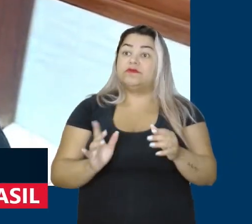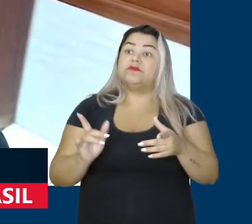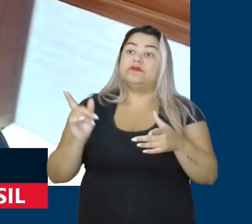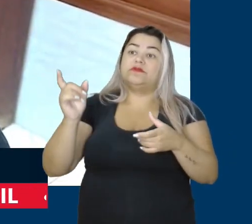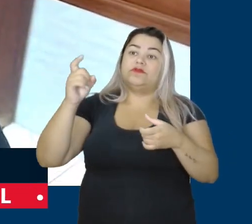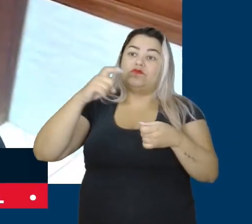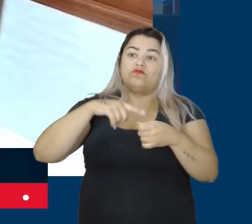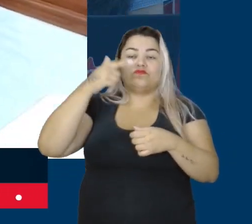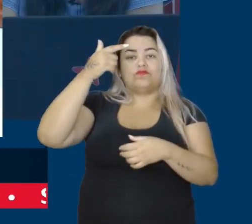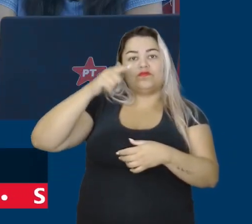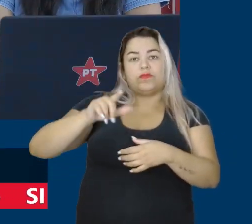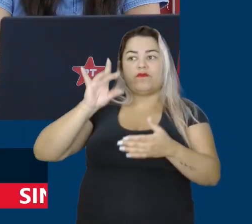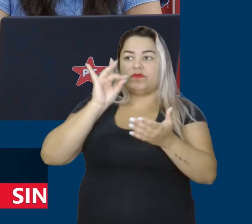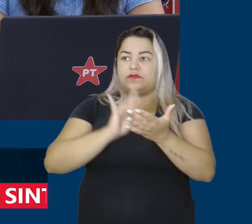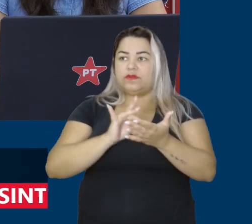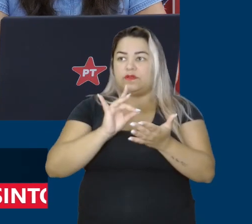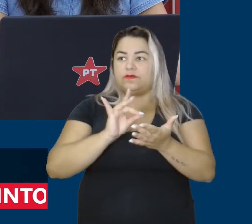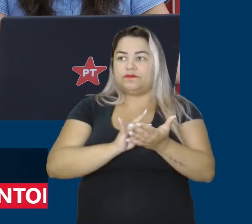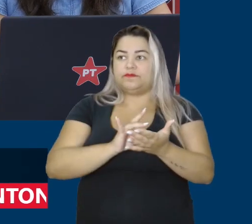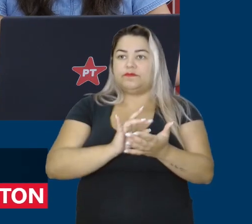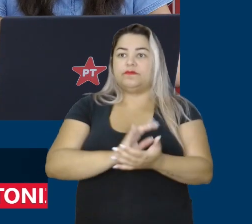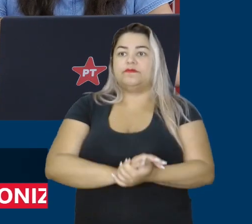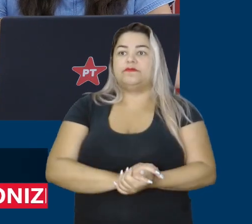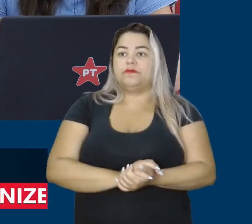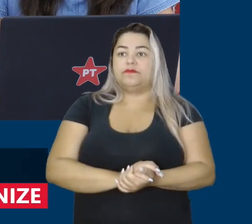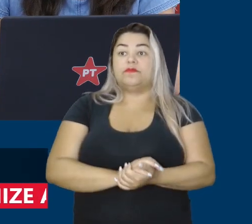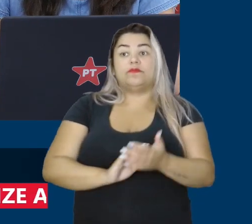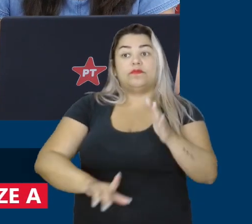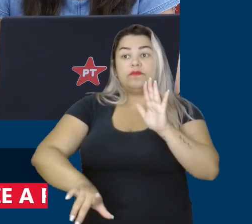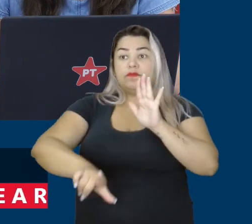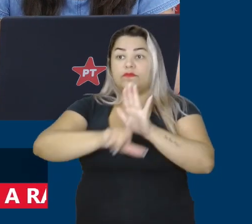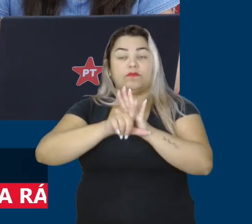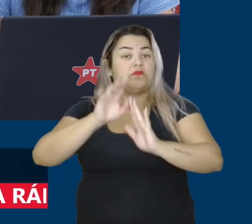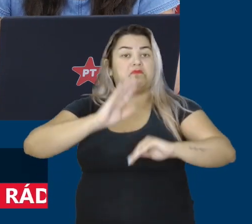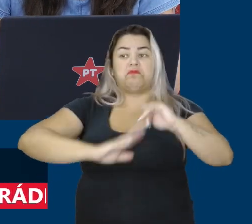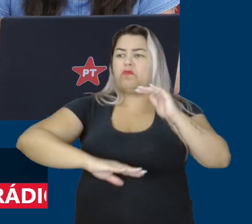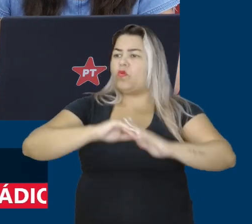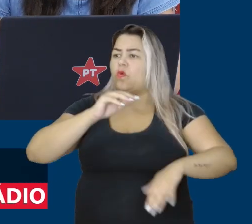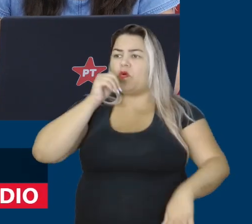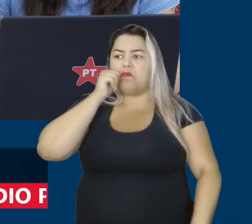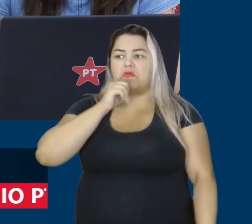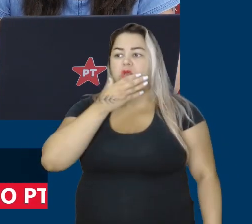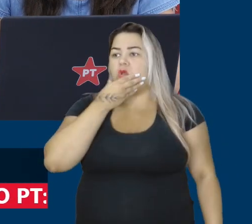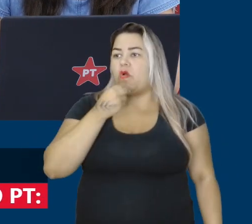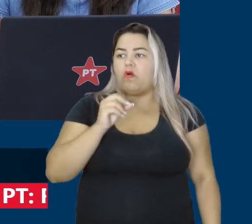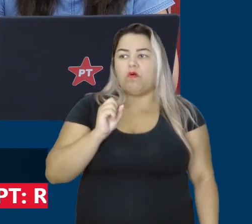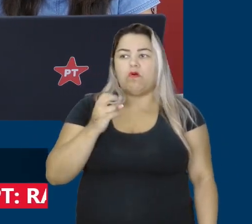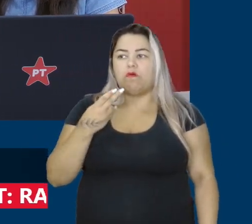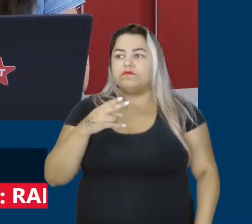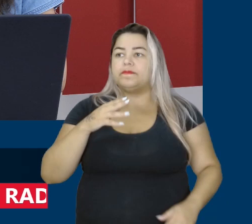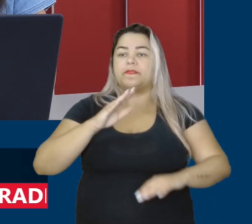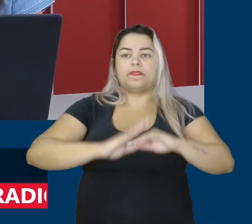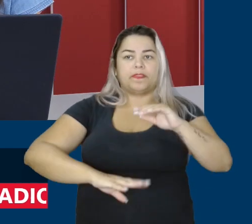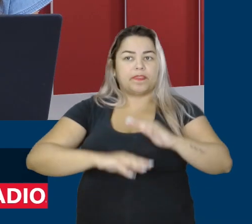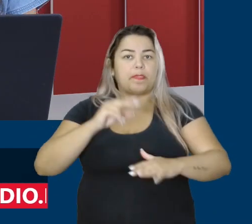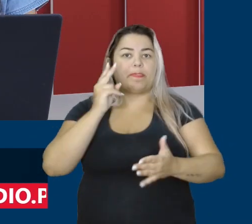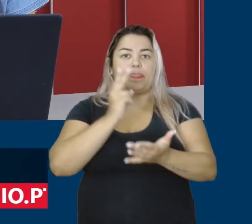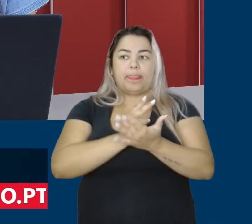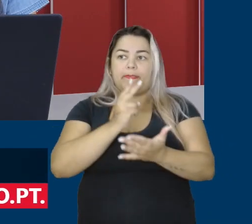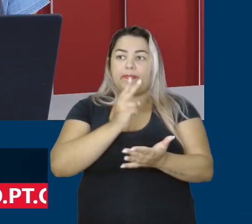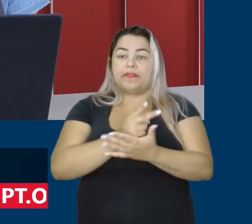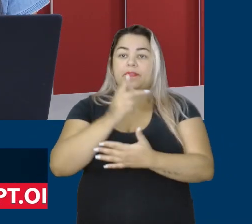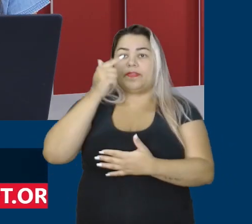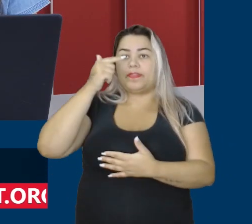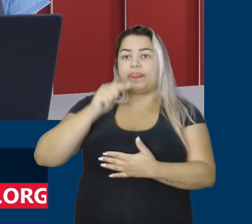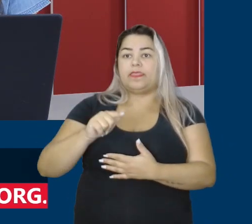tornou realidade. Mesma função, mesmo salário. Seja negro, seja branco, seja mulher, seja homem. No exercício da mesma função. Outra